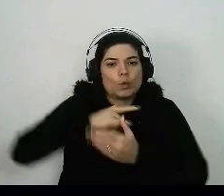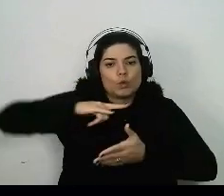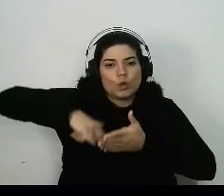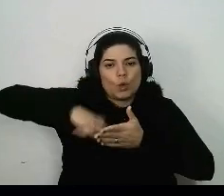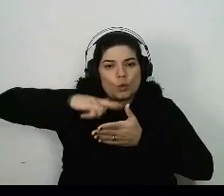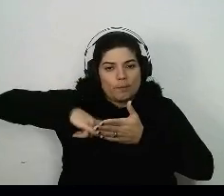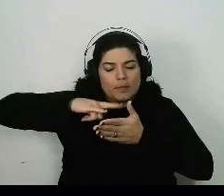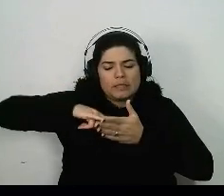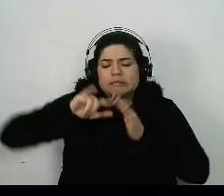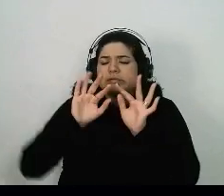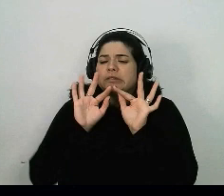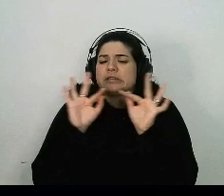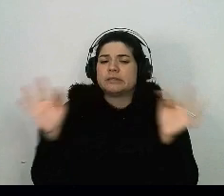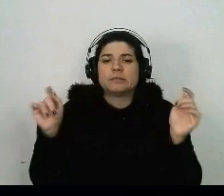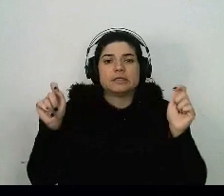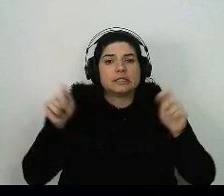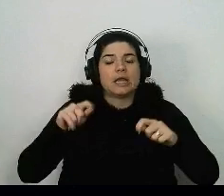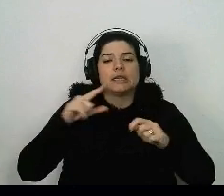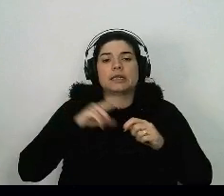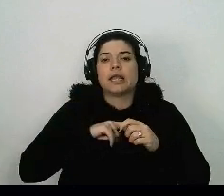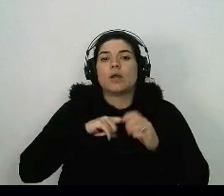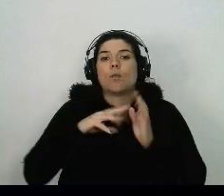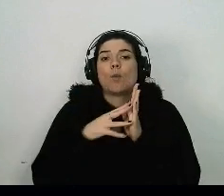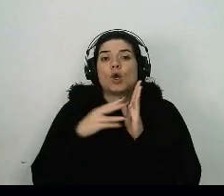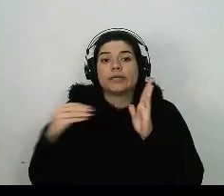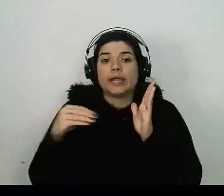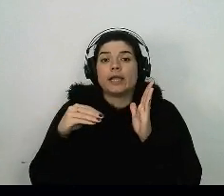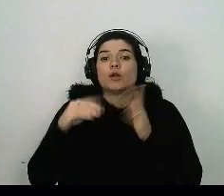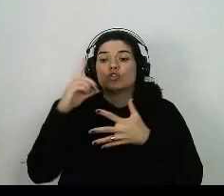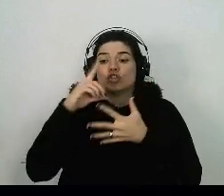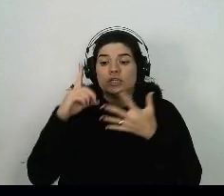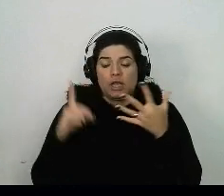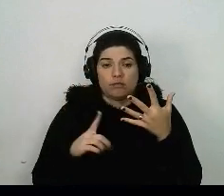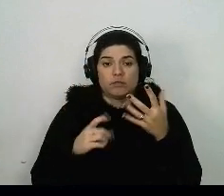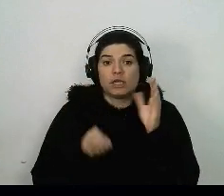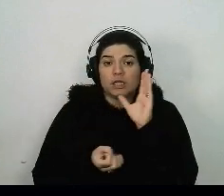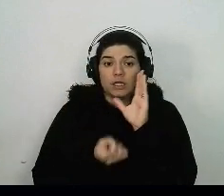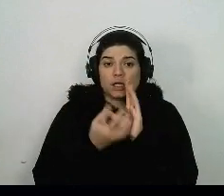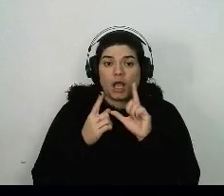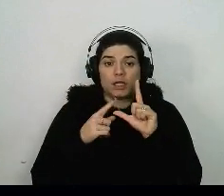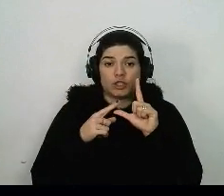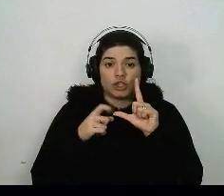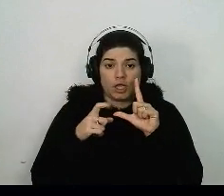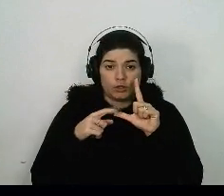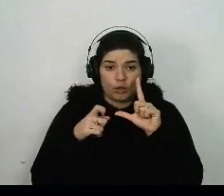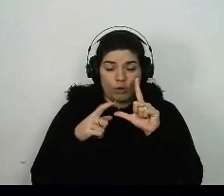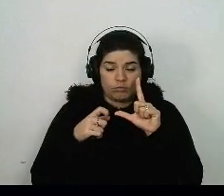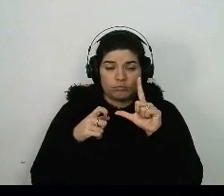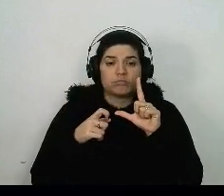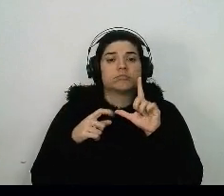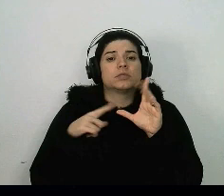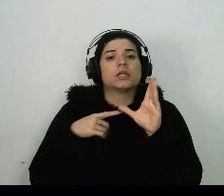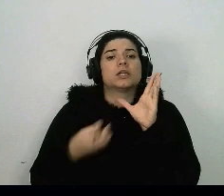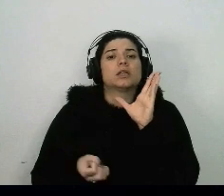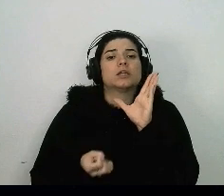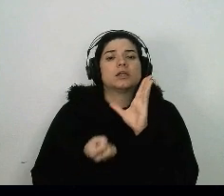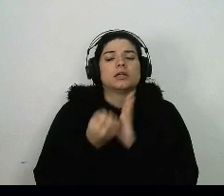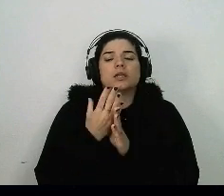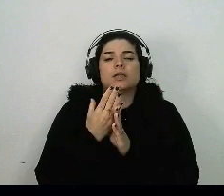flexível. Então, você define um JSON, você cria uma collection e pode inserir aqueles dados